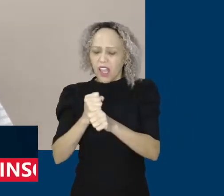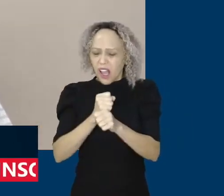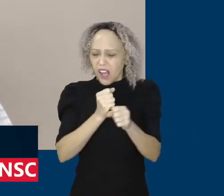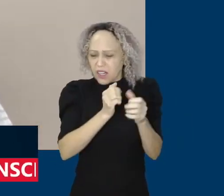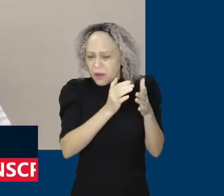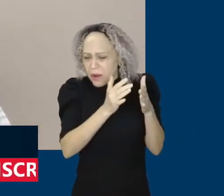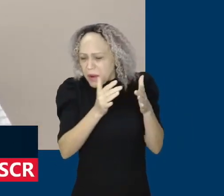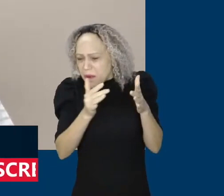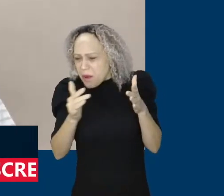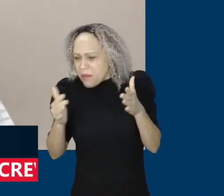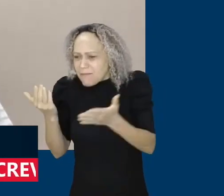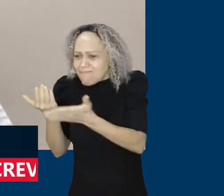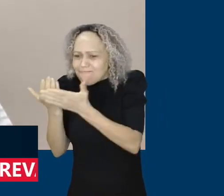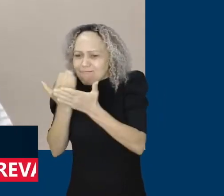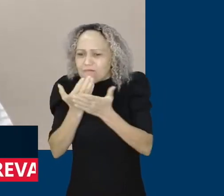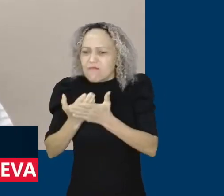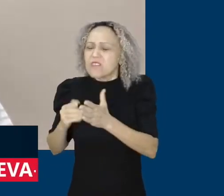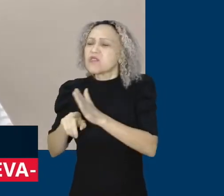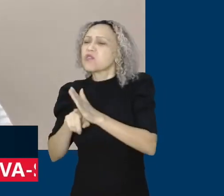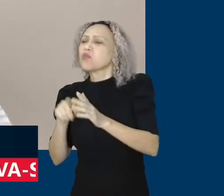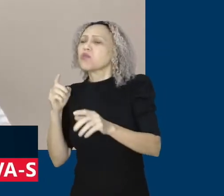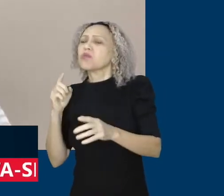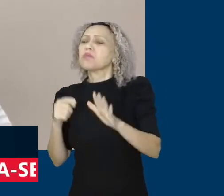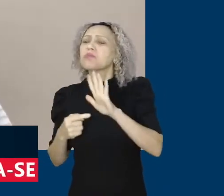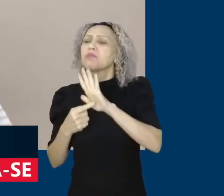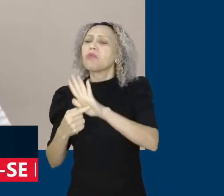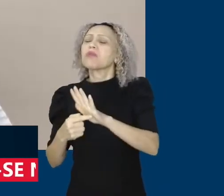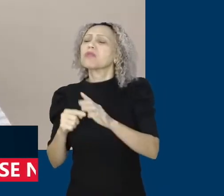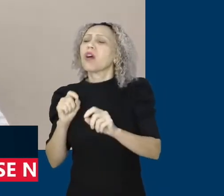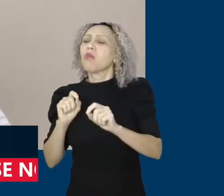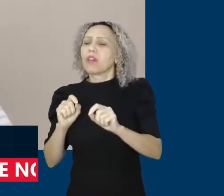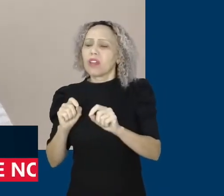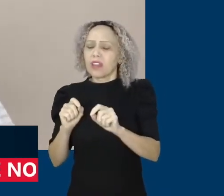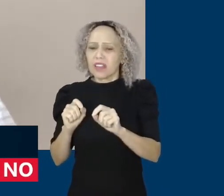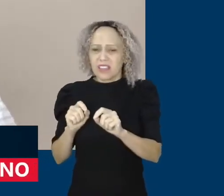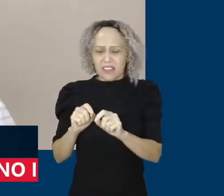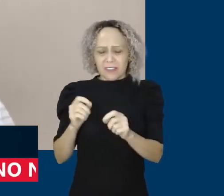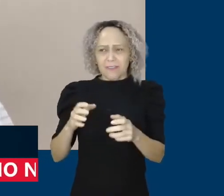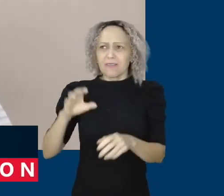ampliando, né, pelo avanço das ações humanas em várias regiões do Brasil,